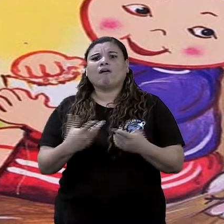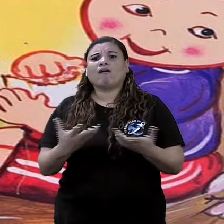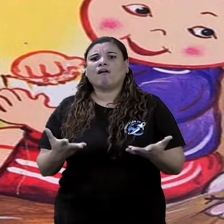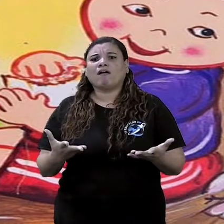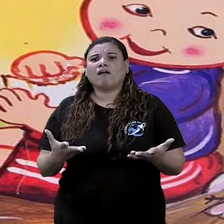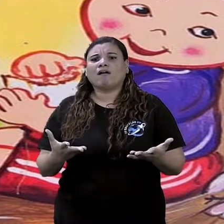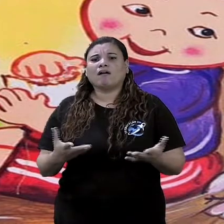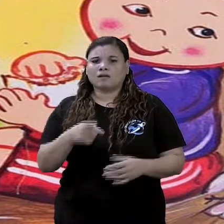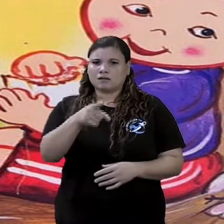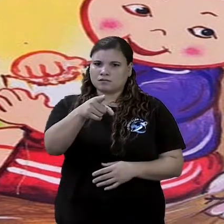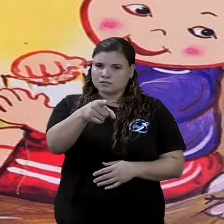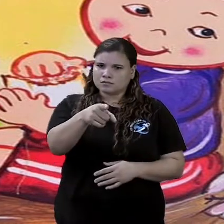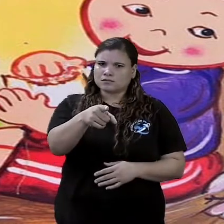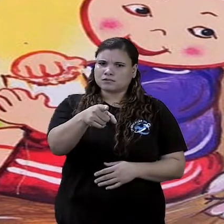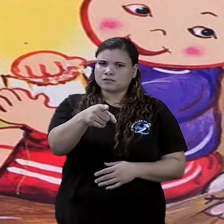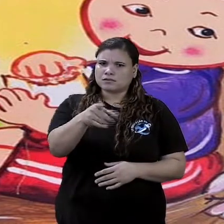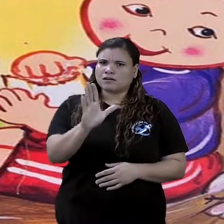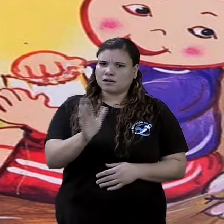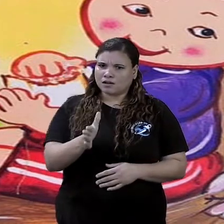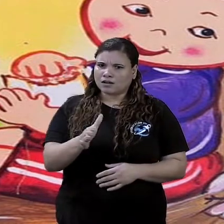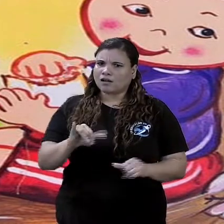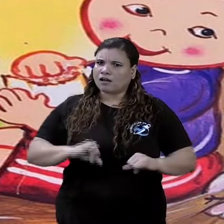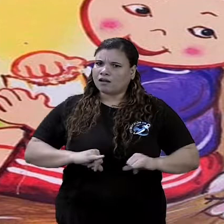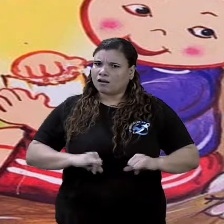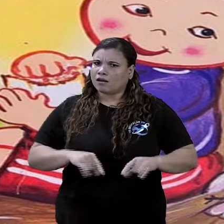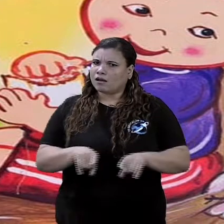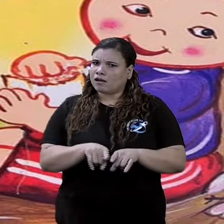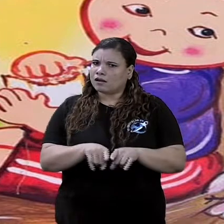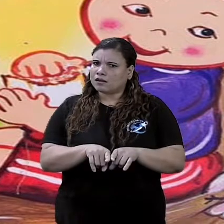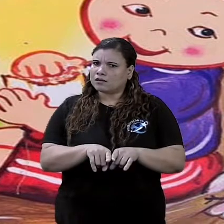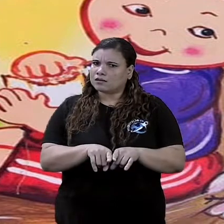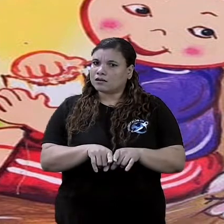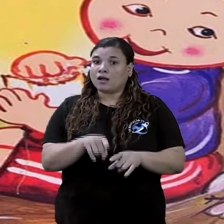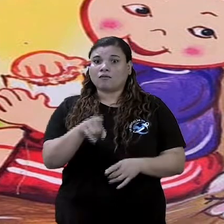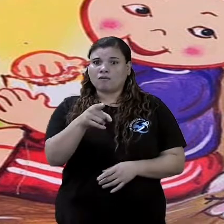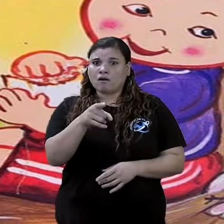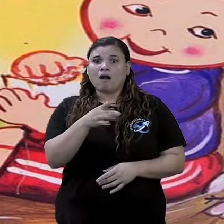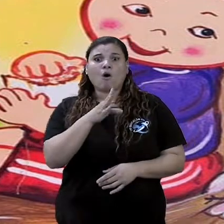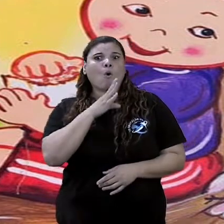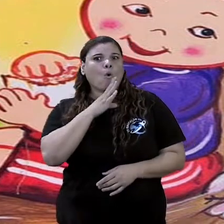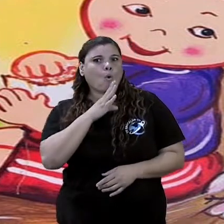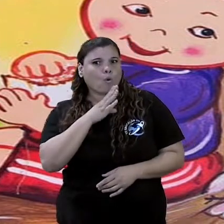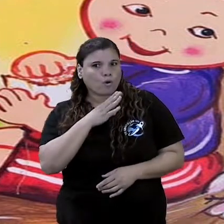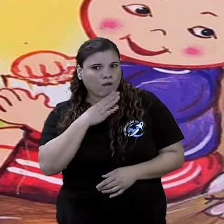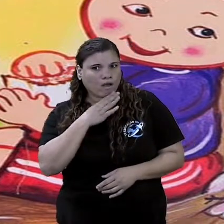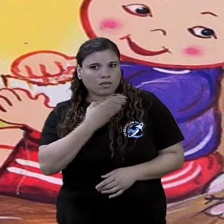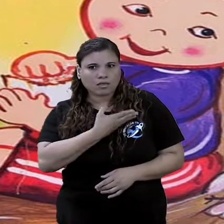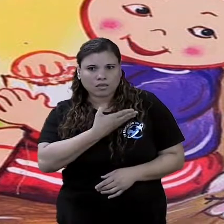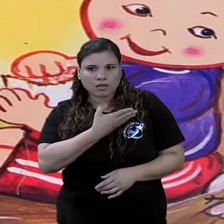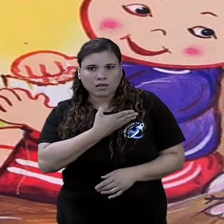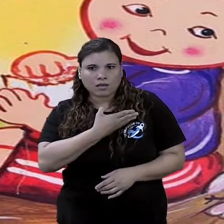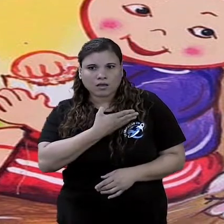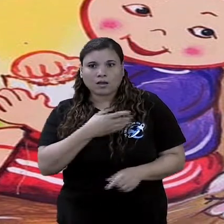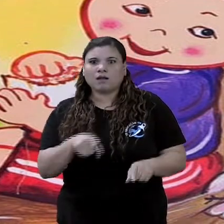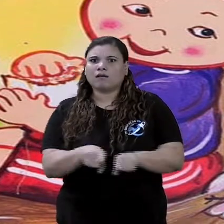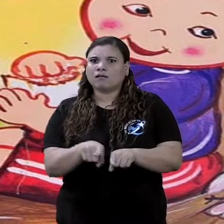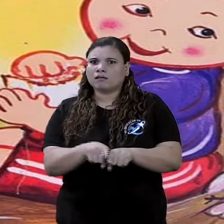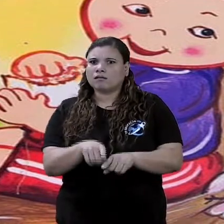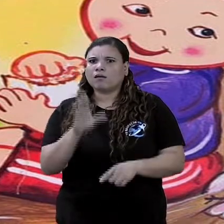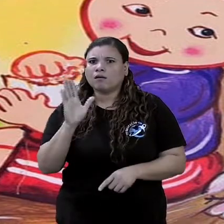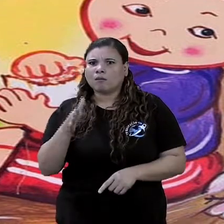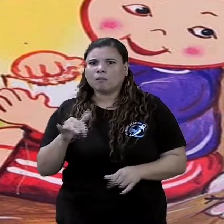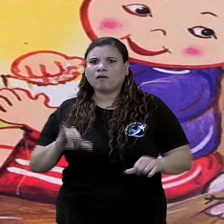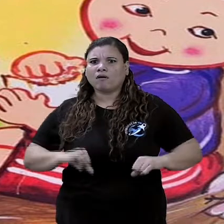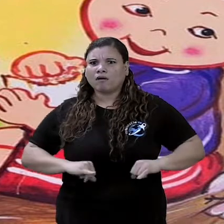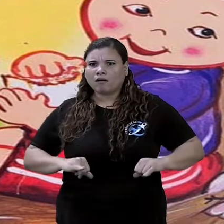conhece alguém que passou por essa situação? Às vezes, a vítima de bullying, ela nem